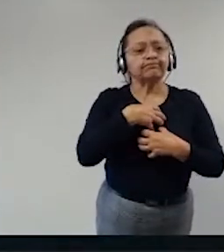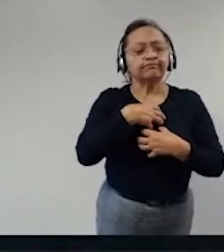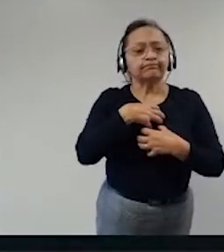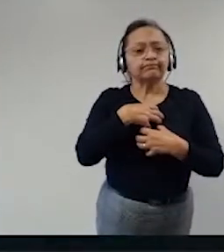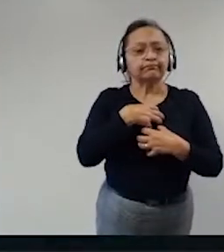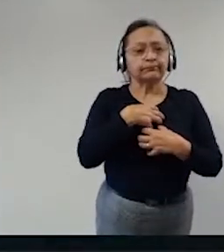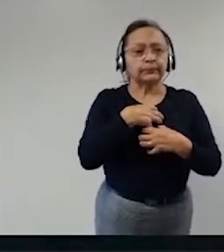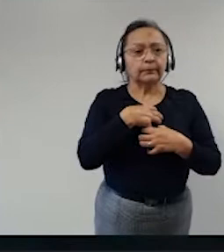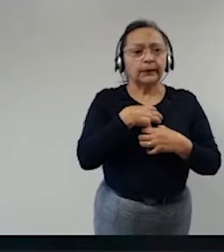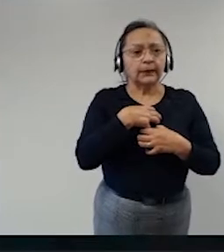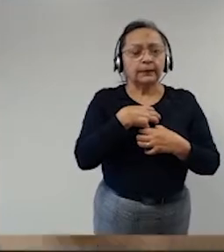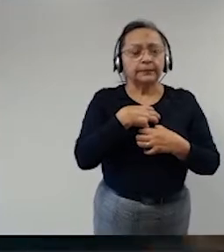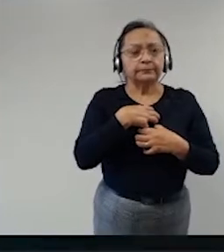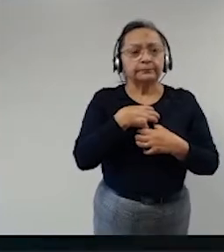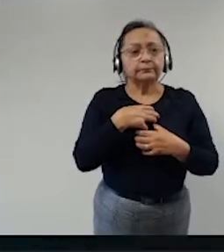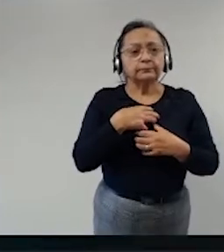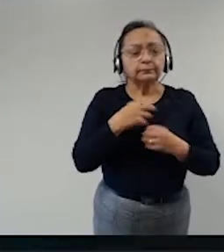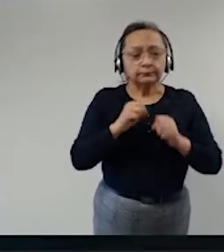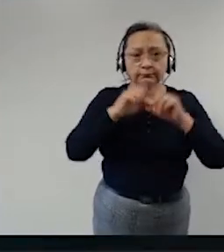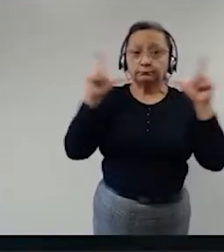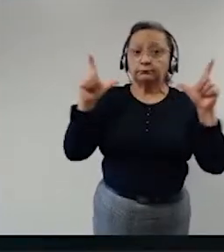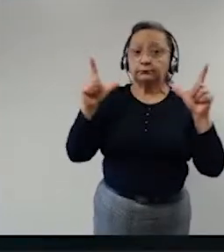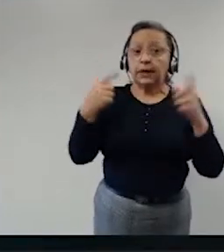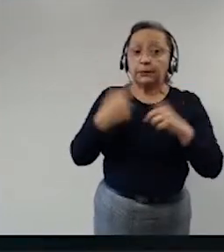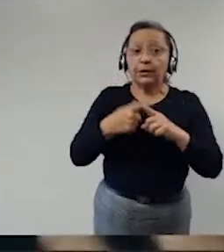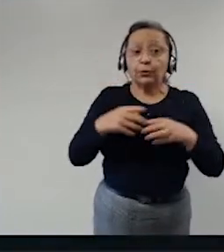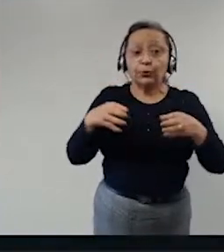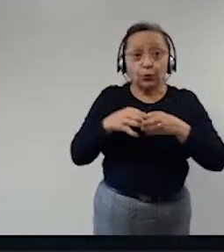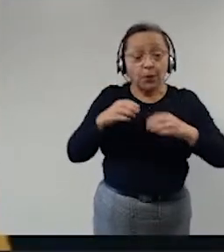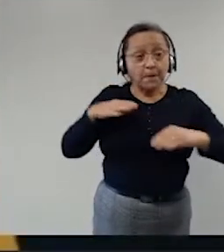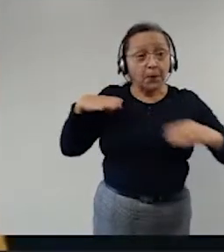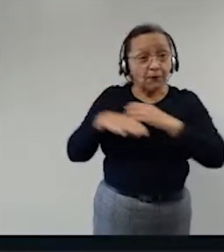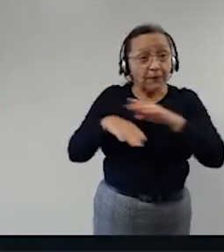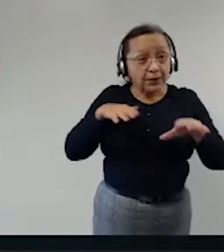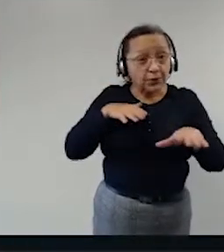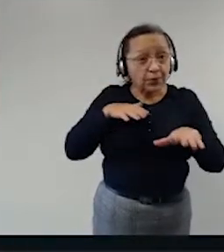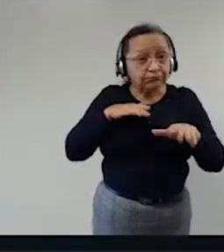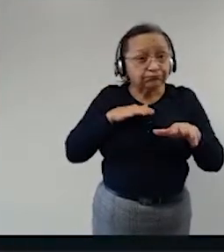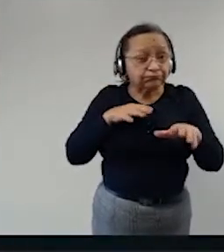recebe o que é espraiado por esses movimentos e se vê